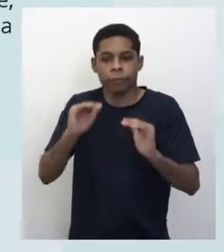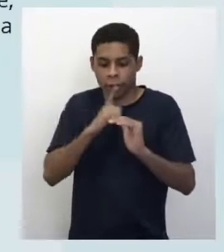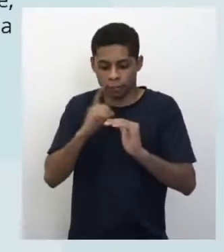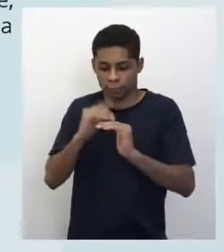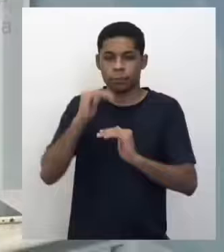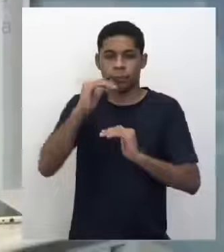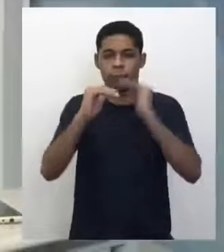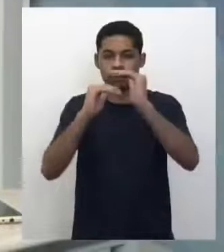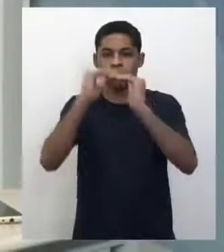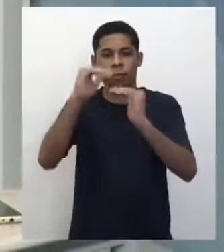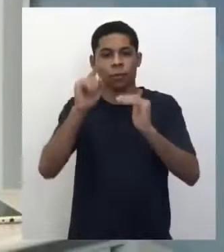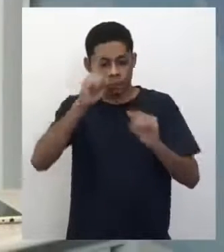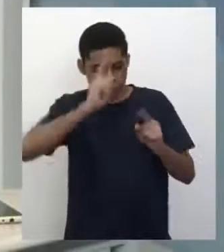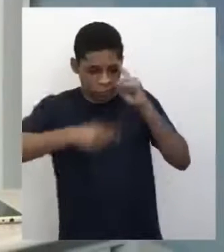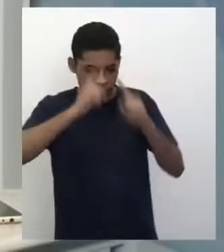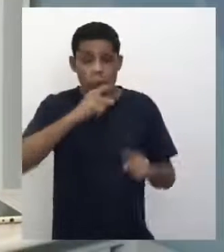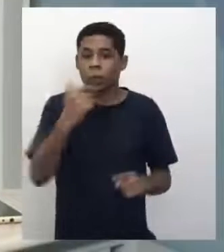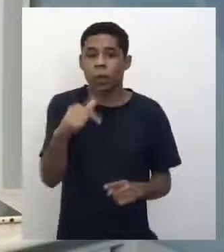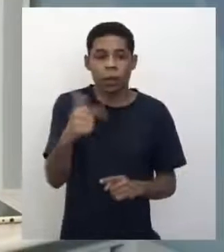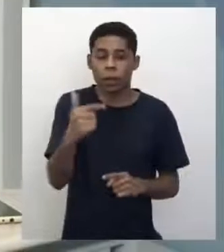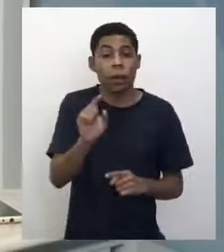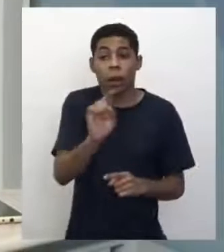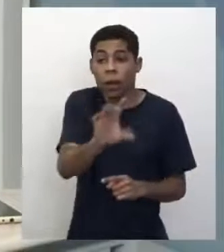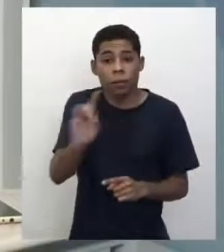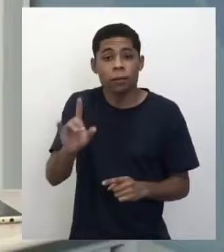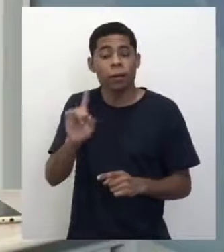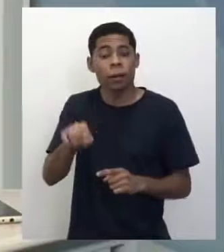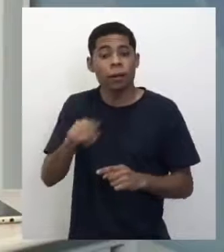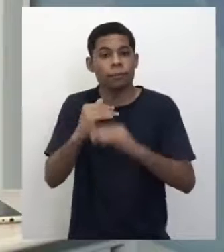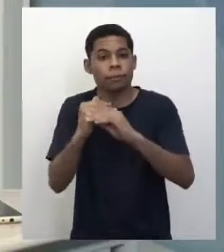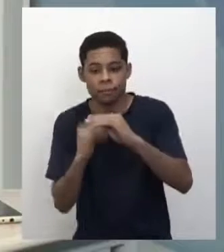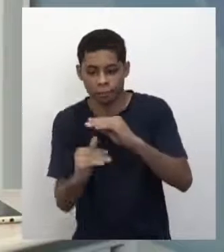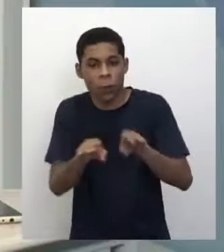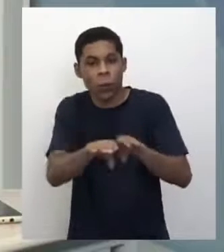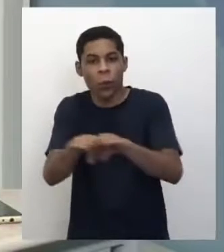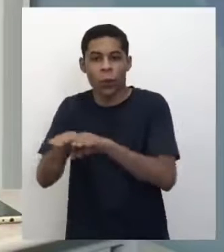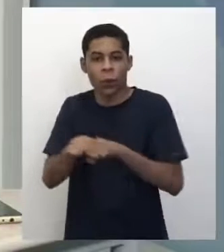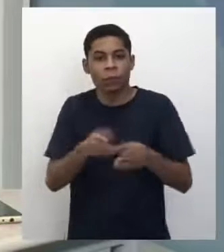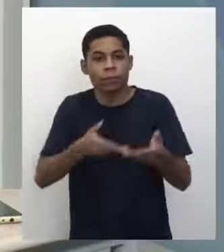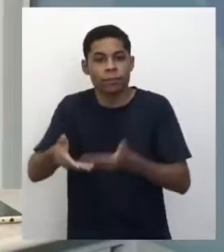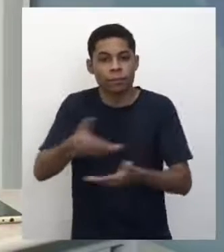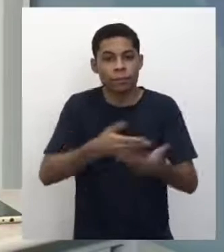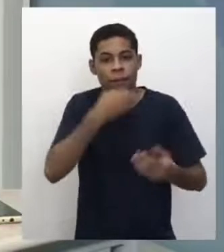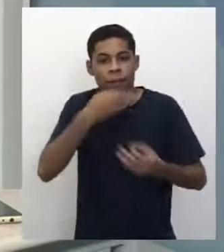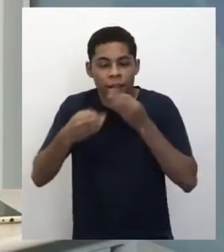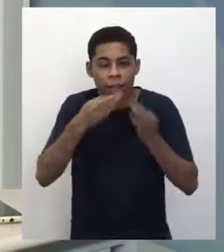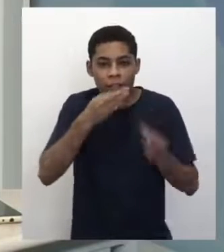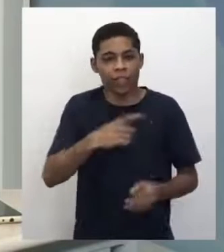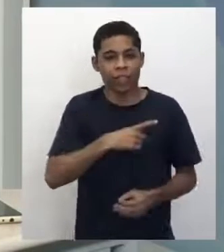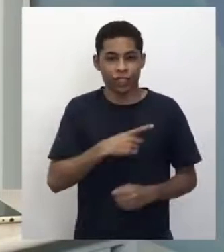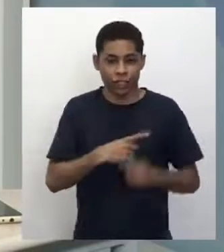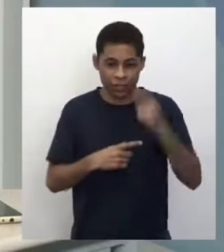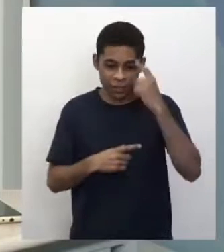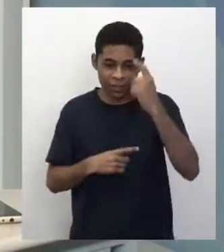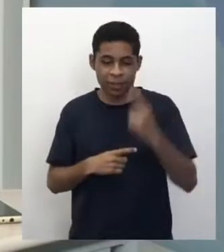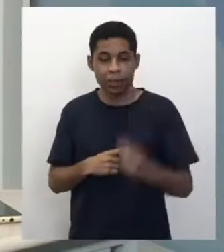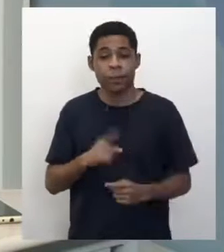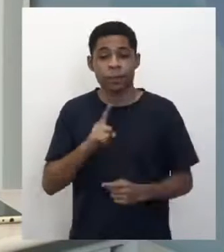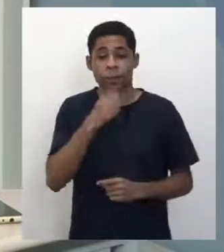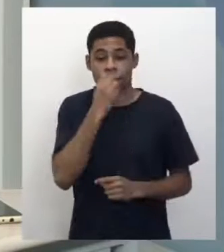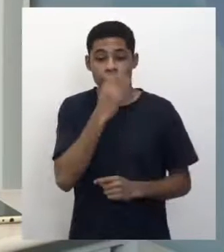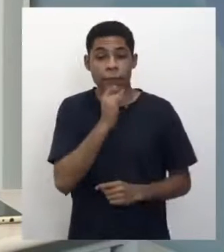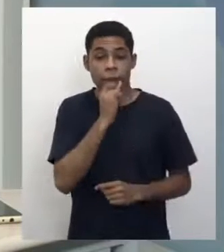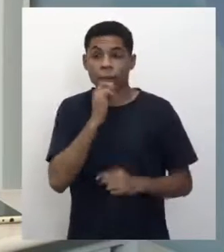dá sua opinião. Então, o projeto ele é montado de uma forma que todos colaboraram. É muito legal quando você vê o produto pronto,